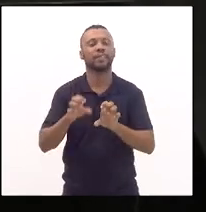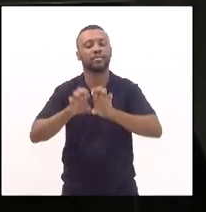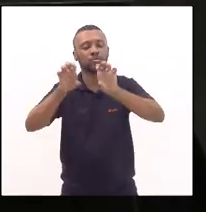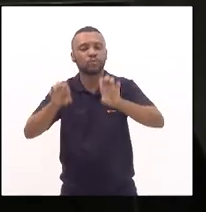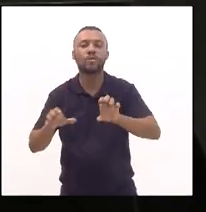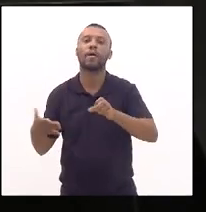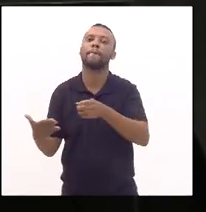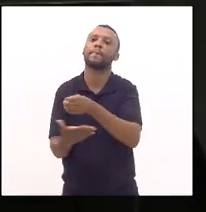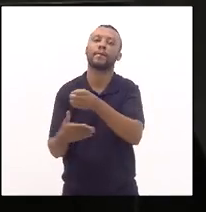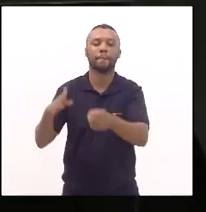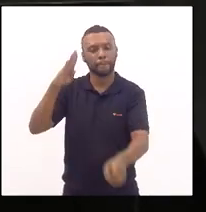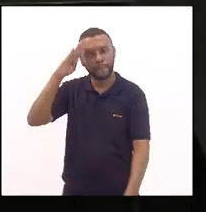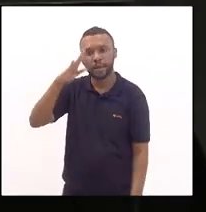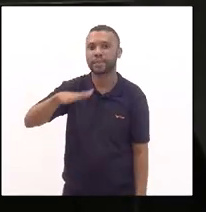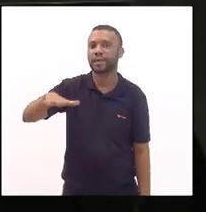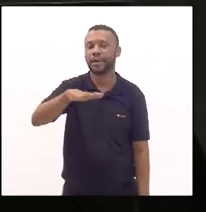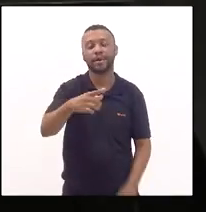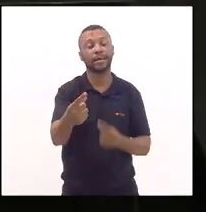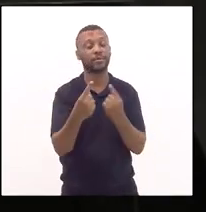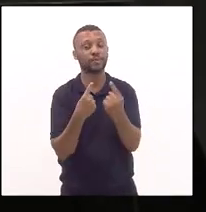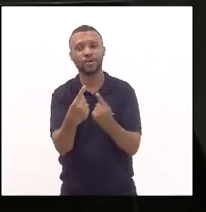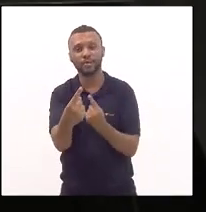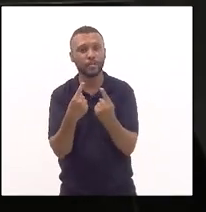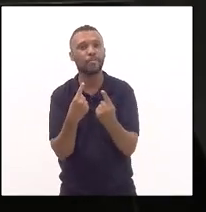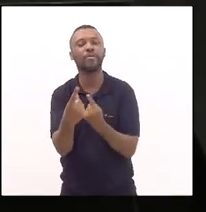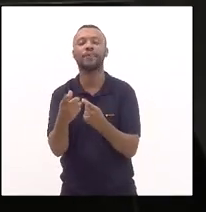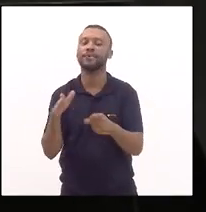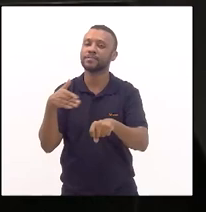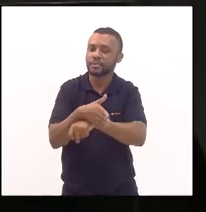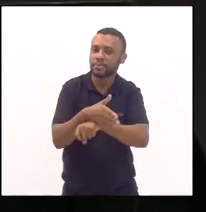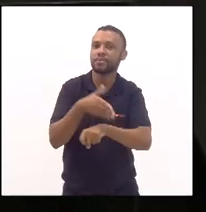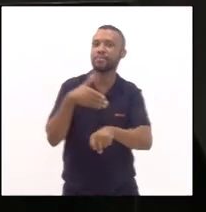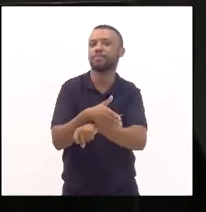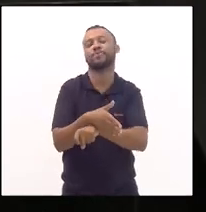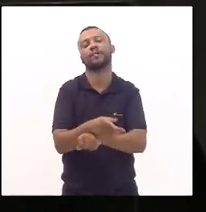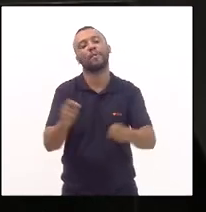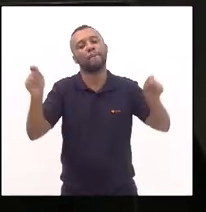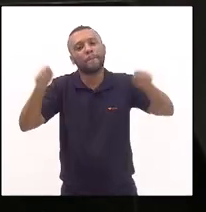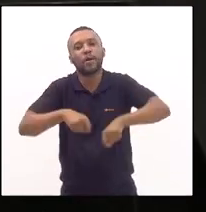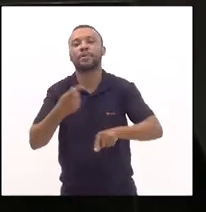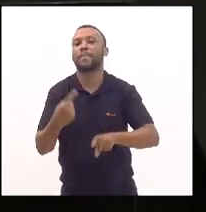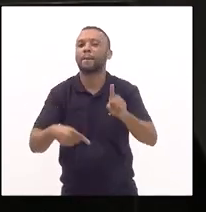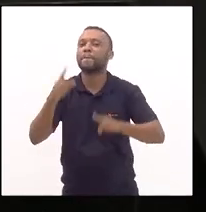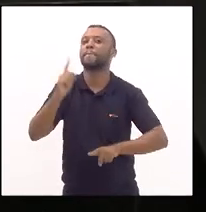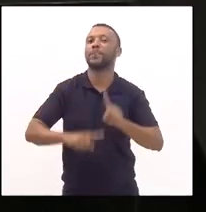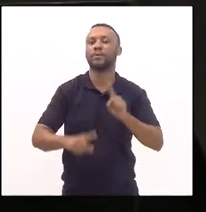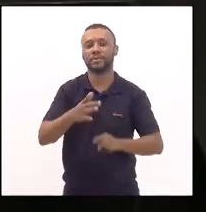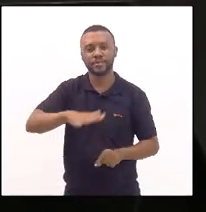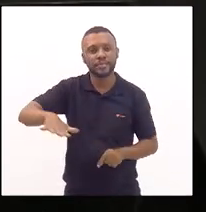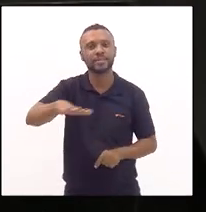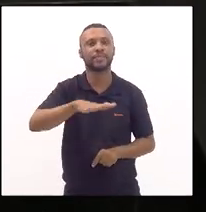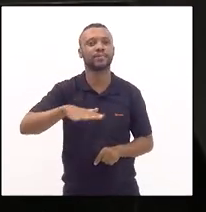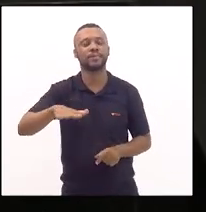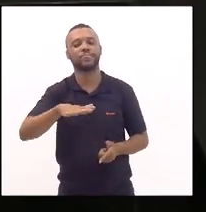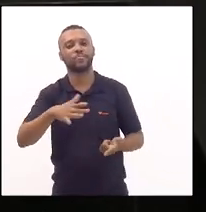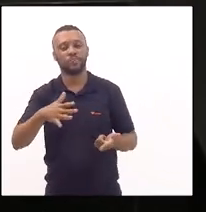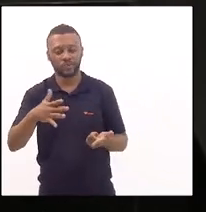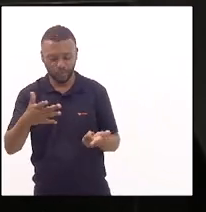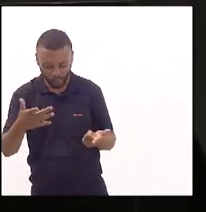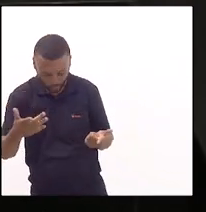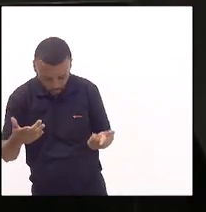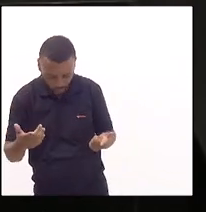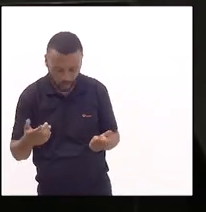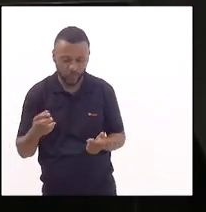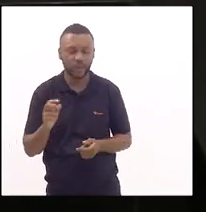principalmente nas rodovias de acesso, porque isso possibilita o crescimento das regiões. Né? O